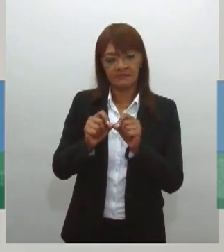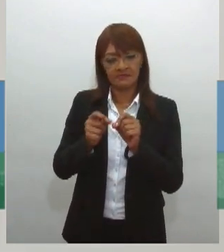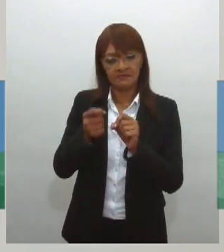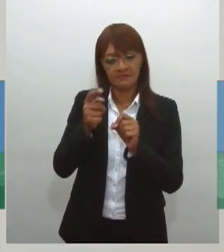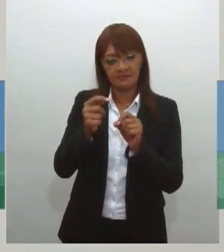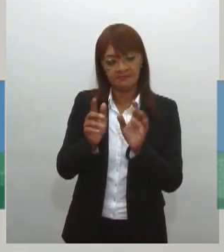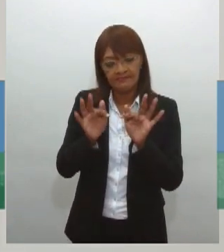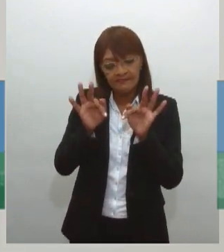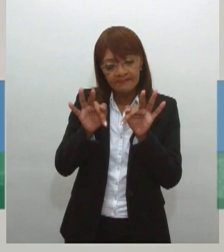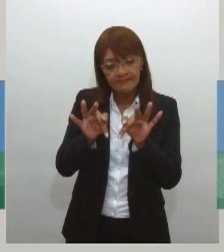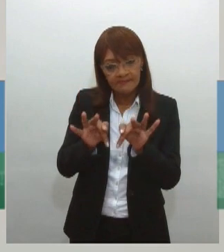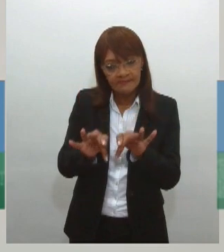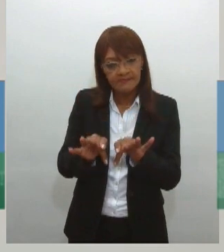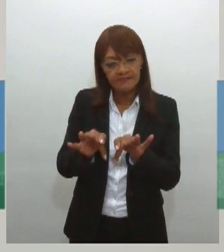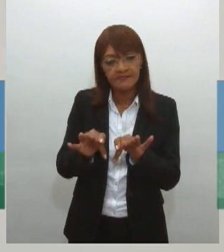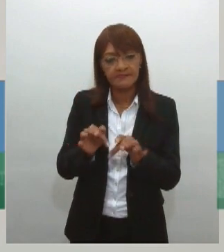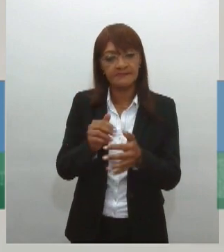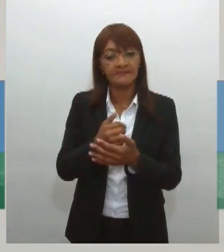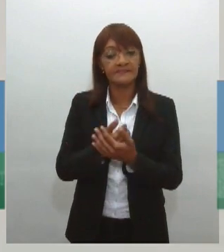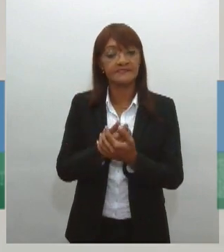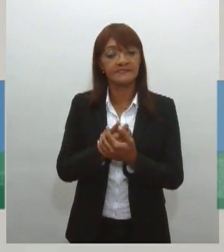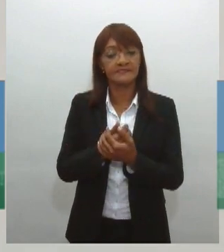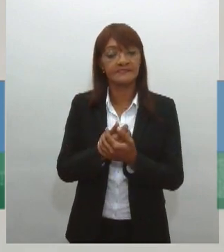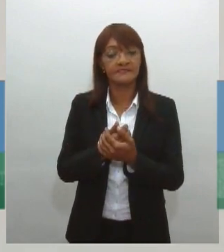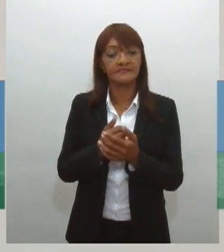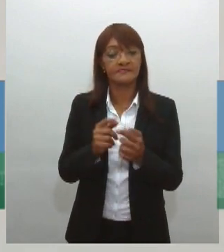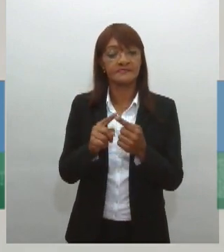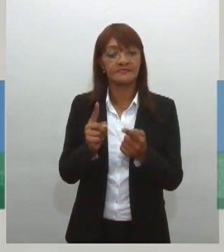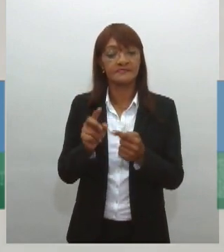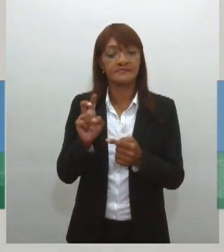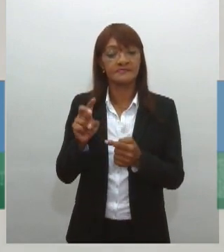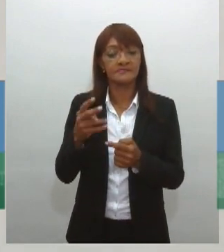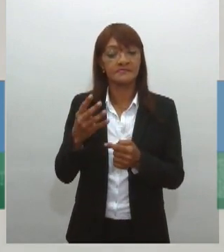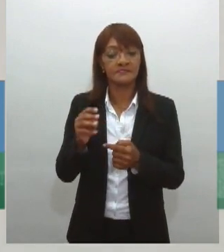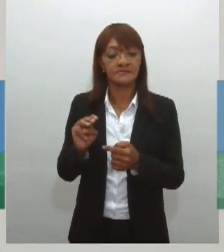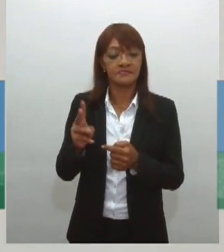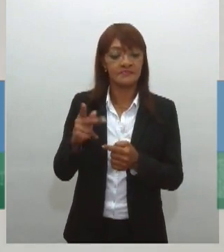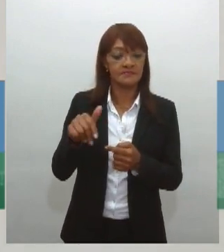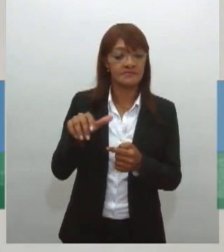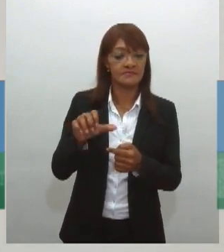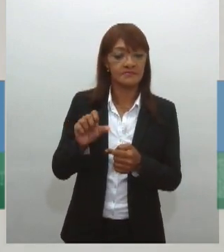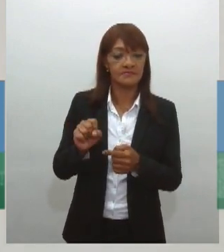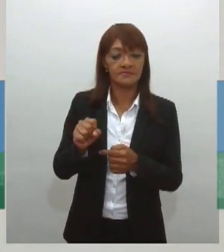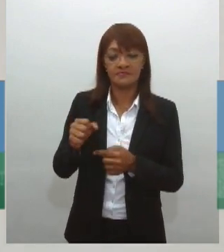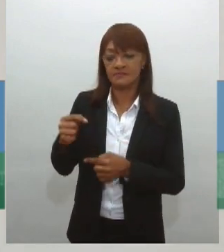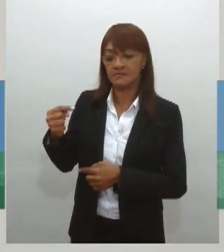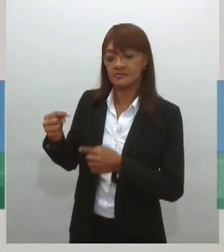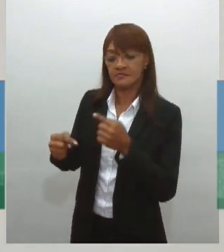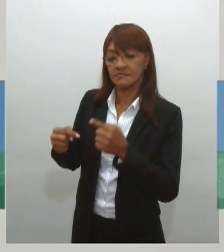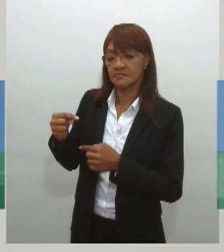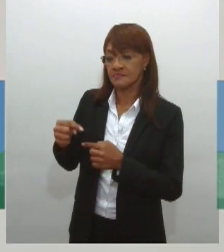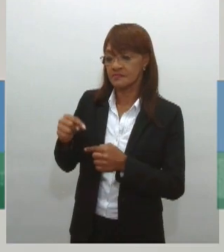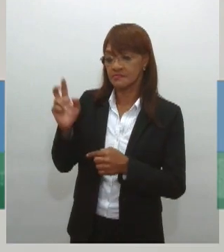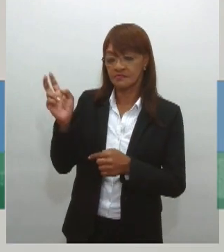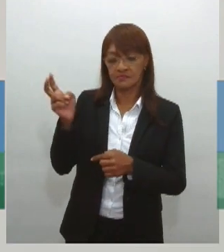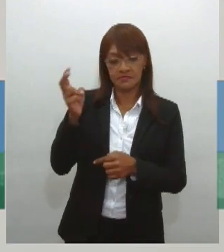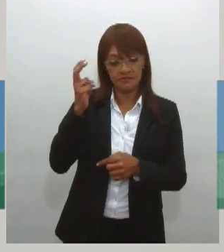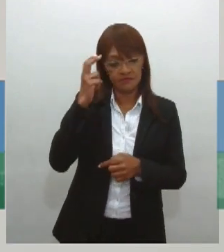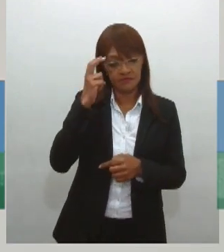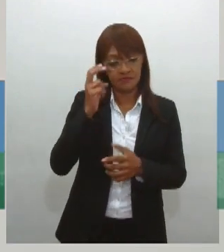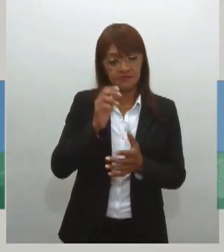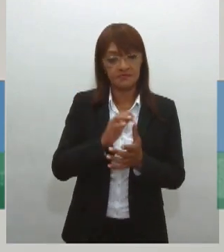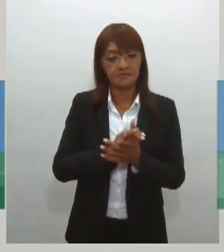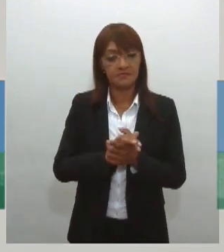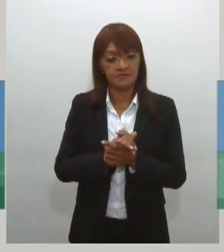esse processo, mas falar em 54 milhões injetados na política cultural é um recurso